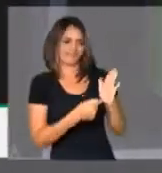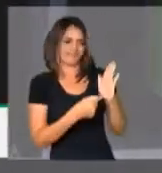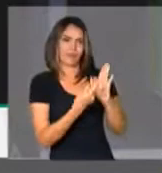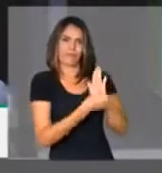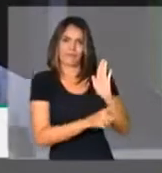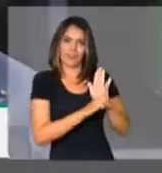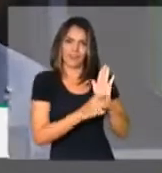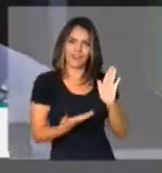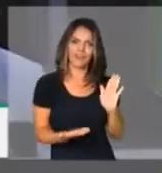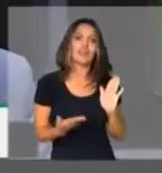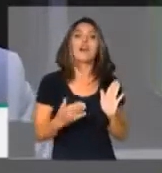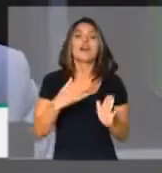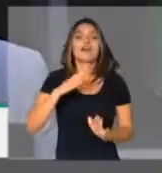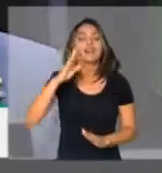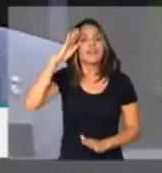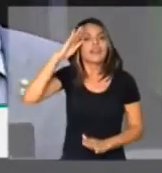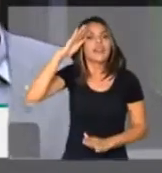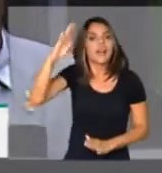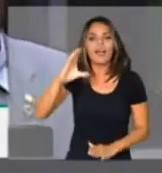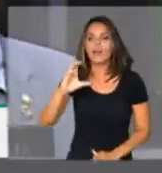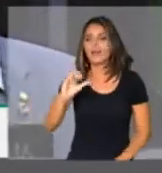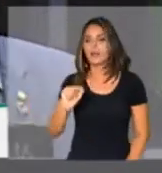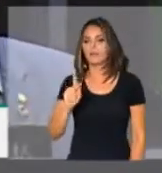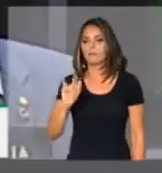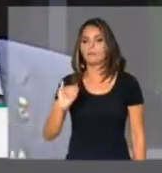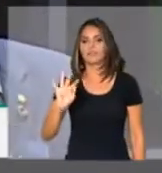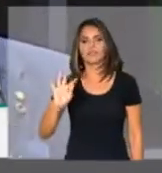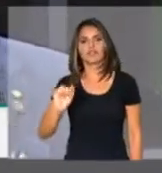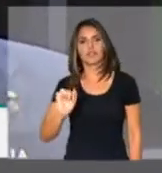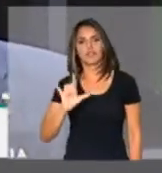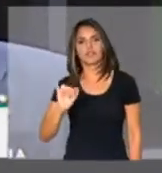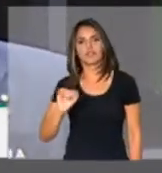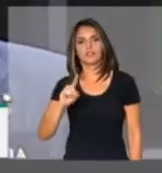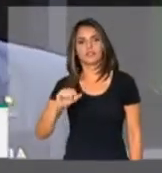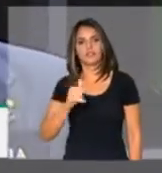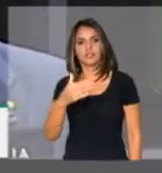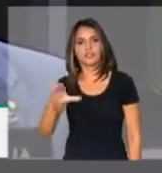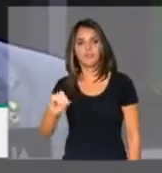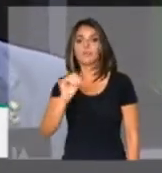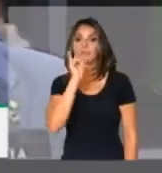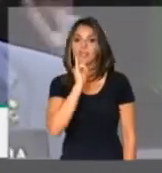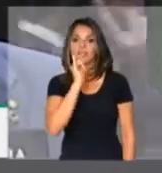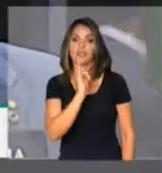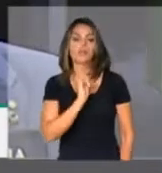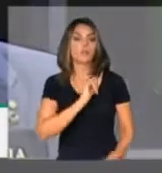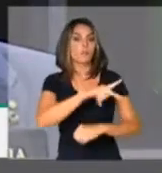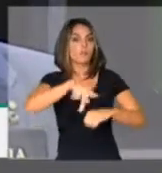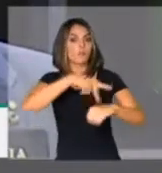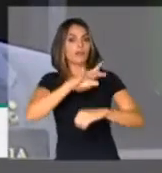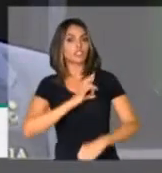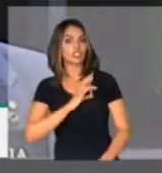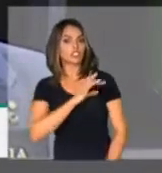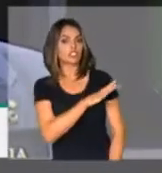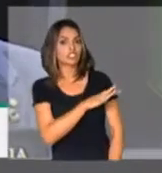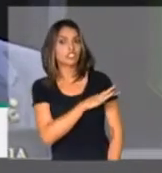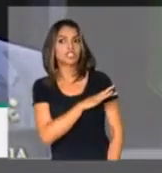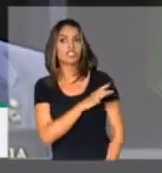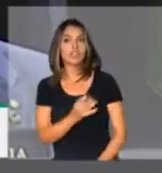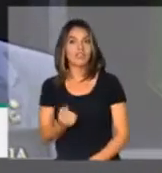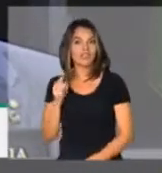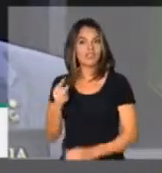é a capitalização. A questão central é o modelo do Chile, que foi implantado pelo